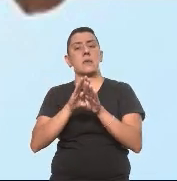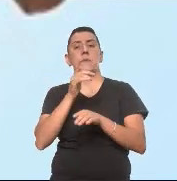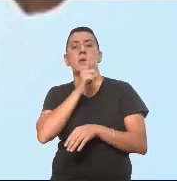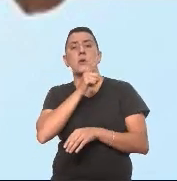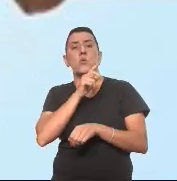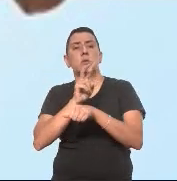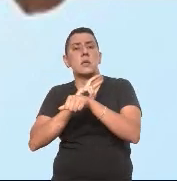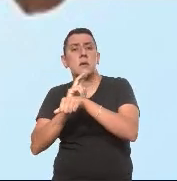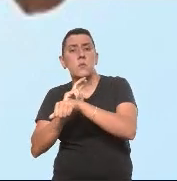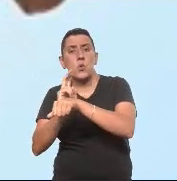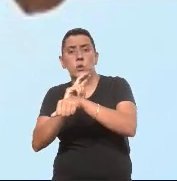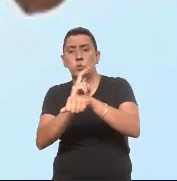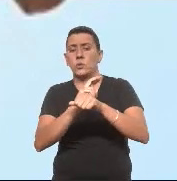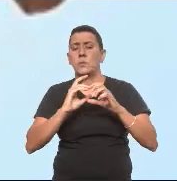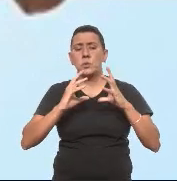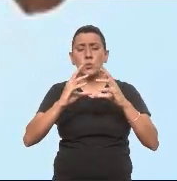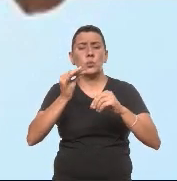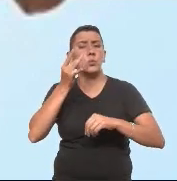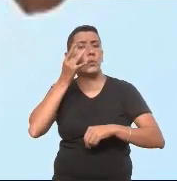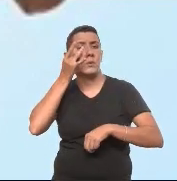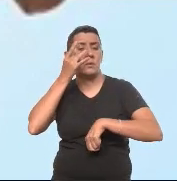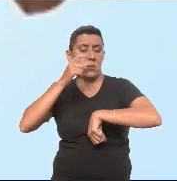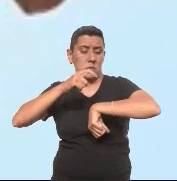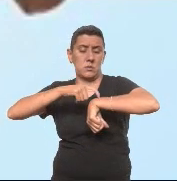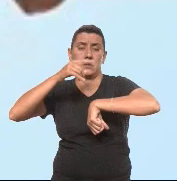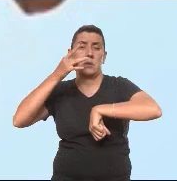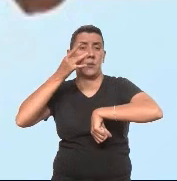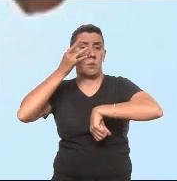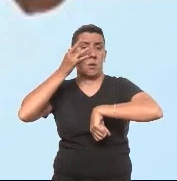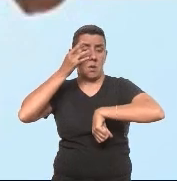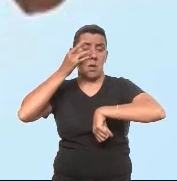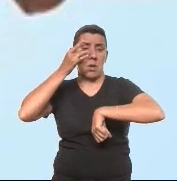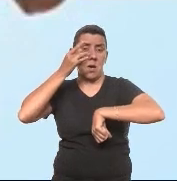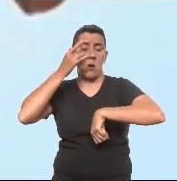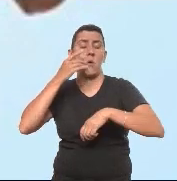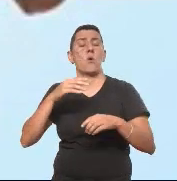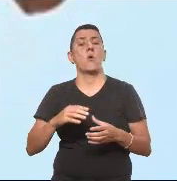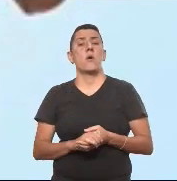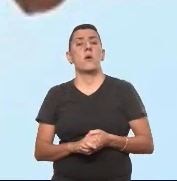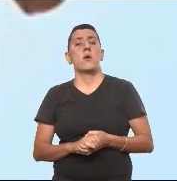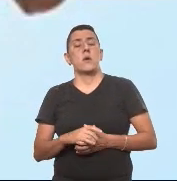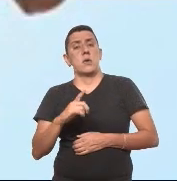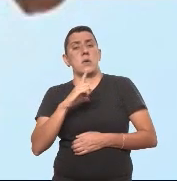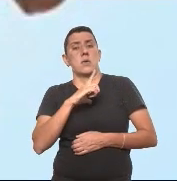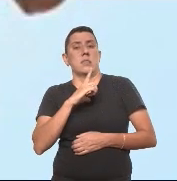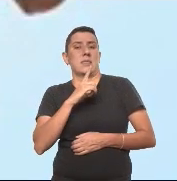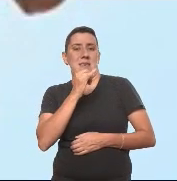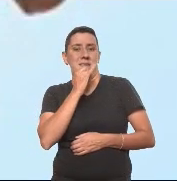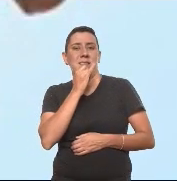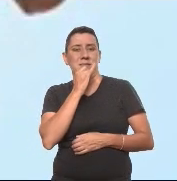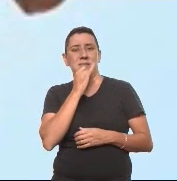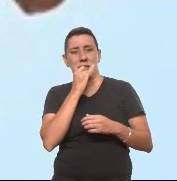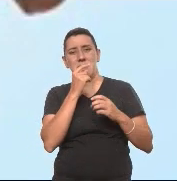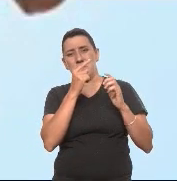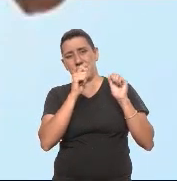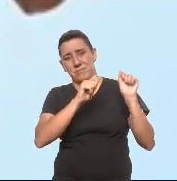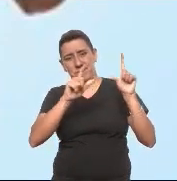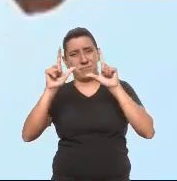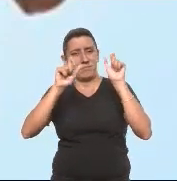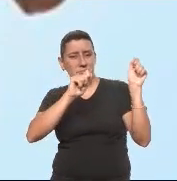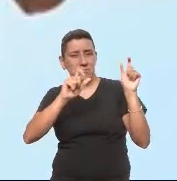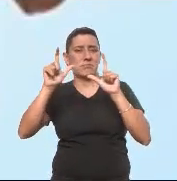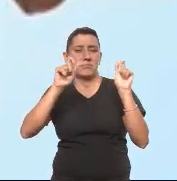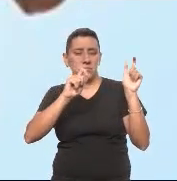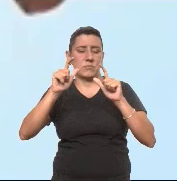monitoramento em tempo real então aqui mais uma vez mostrou para desculpa mostrando o exemplo de como isso